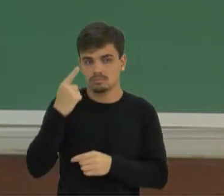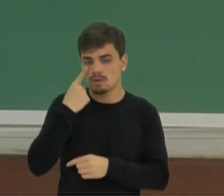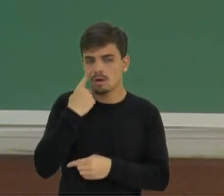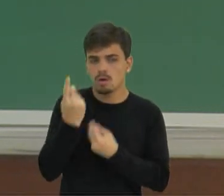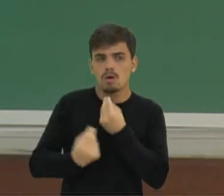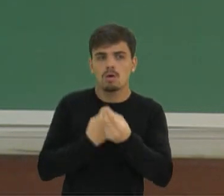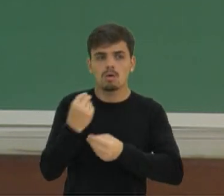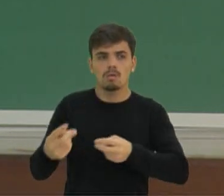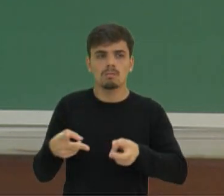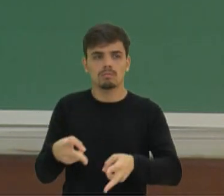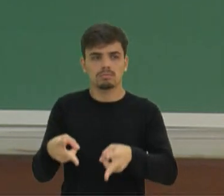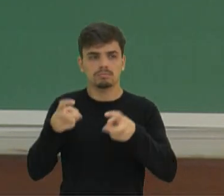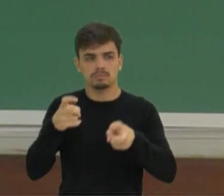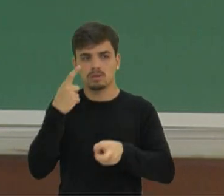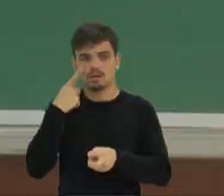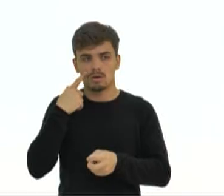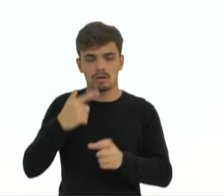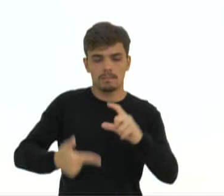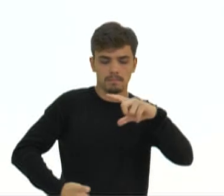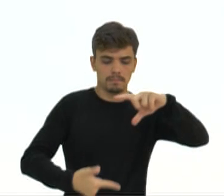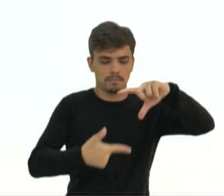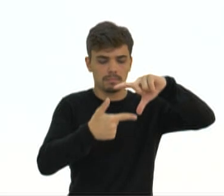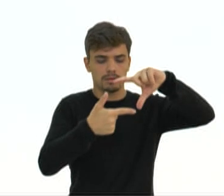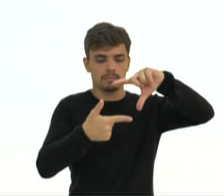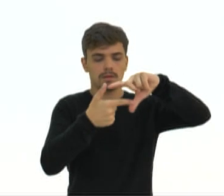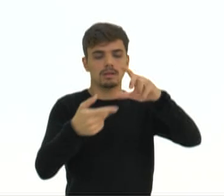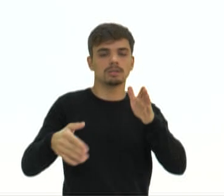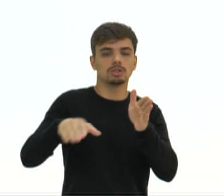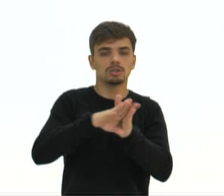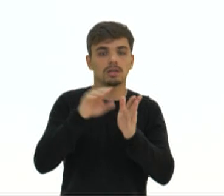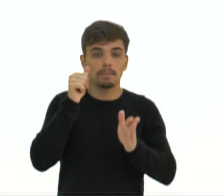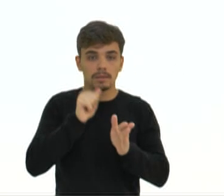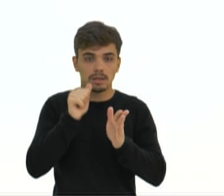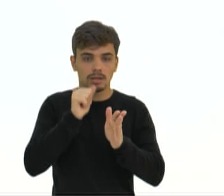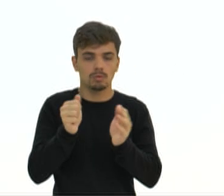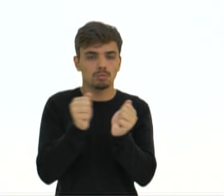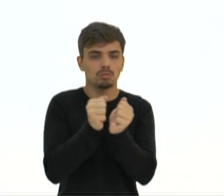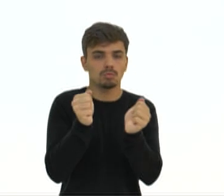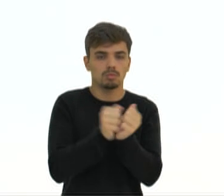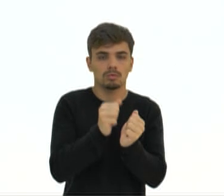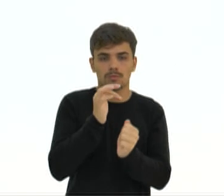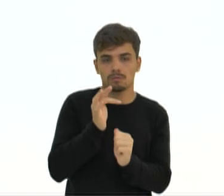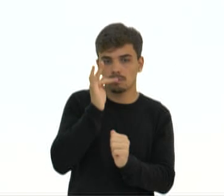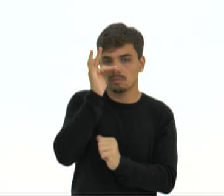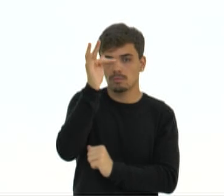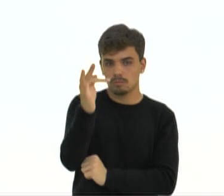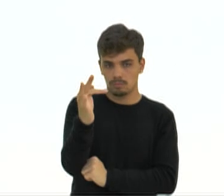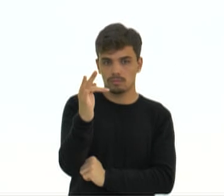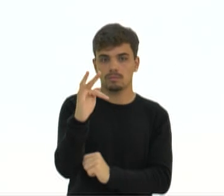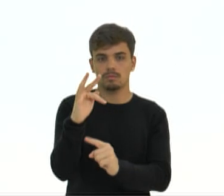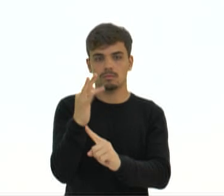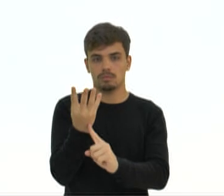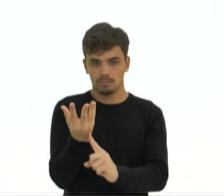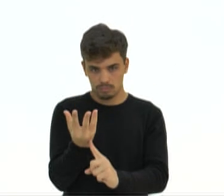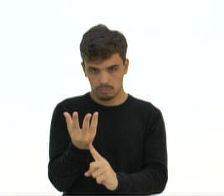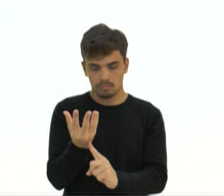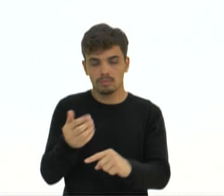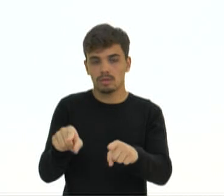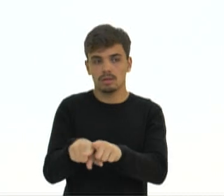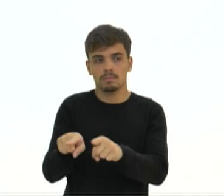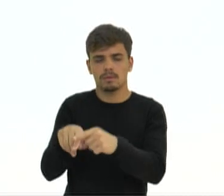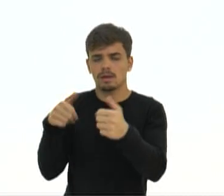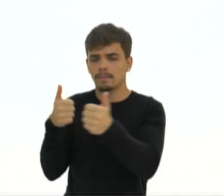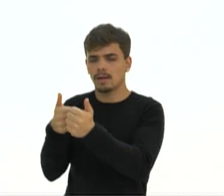isso? Então, no primeiro quadrinho, né, a Mafalda chega ali com a sua flor e chega perto do